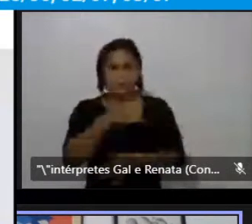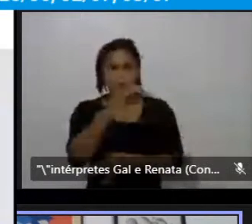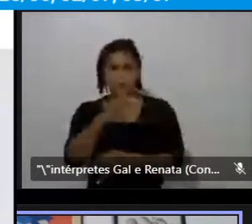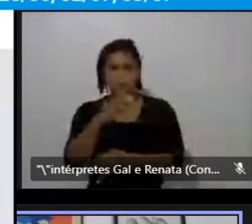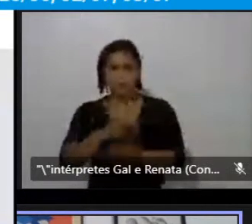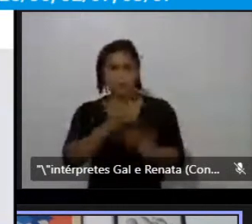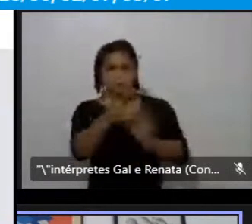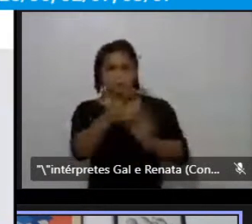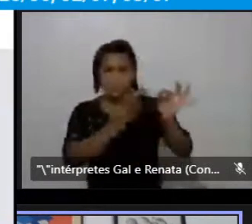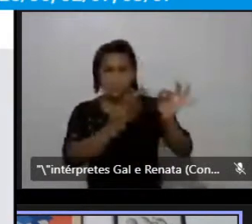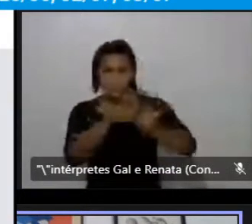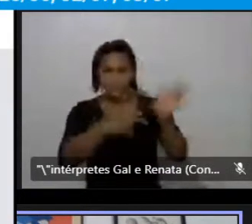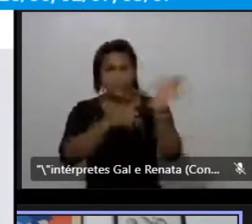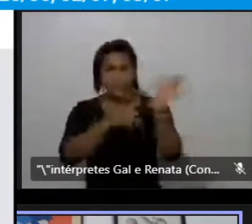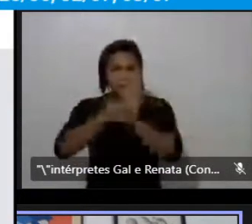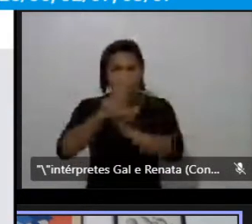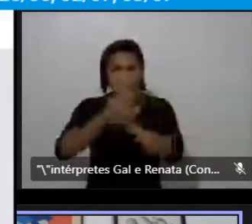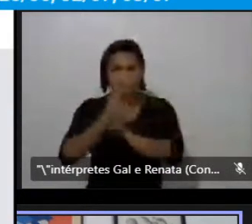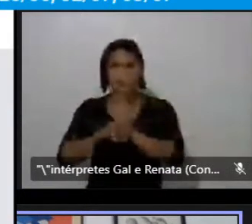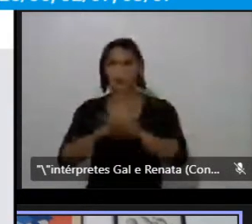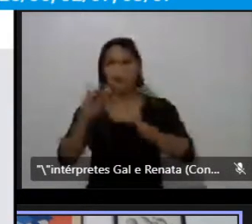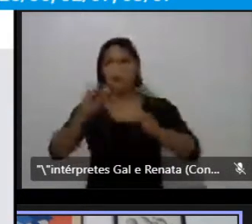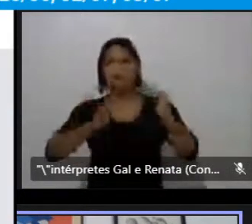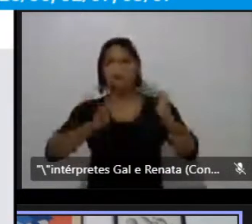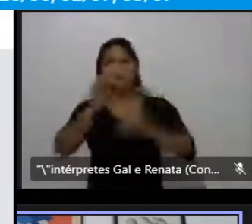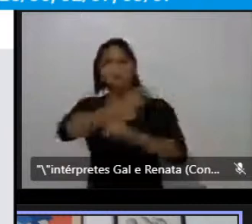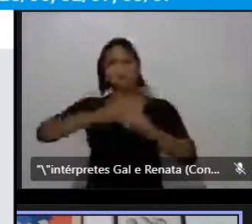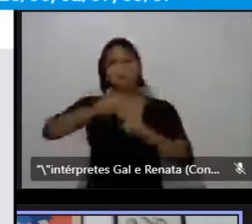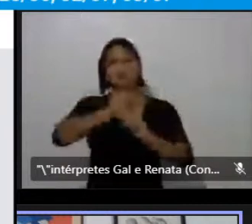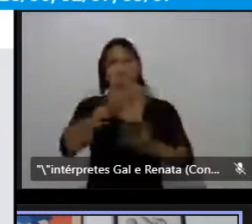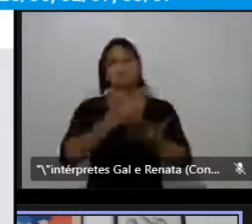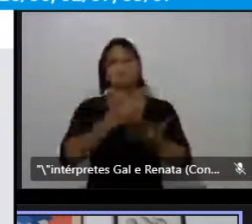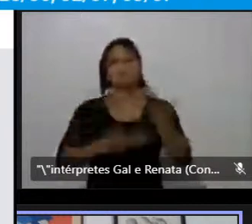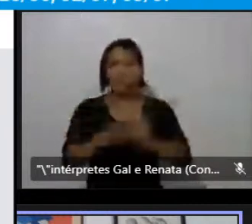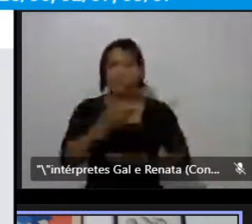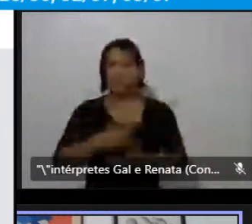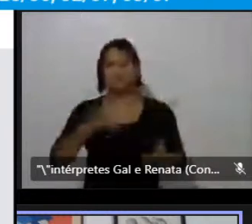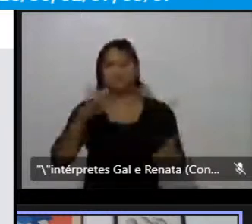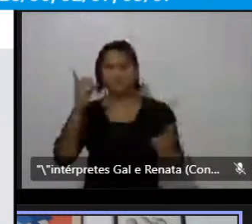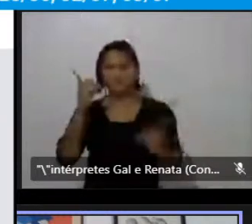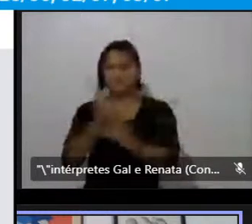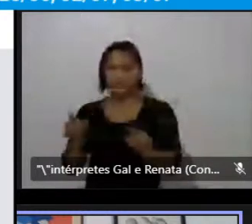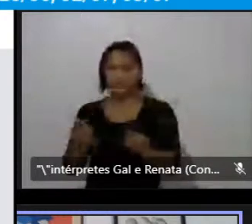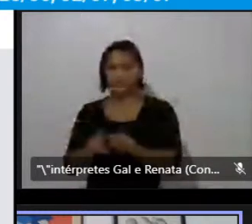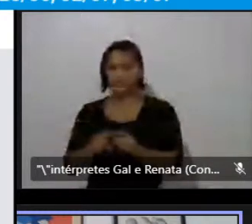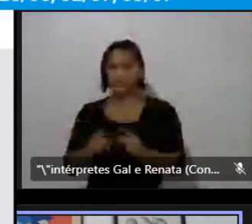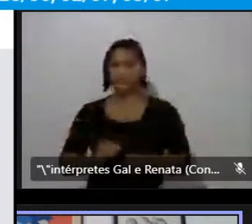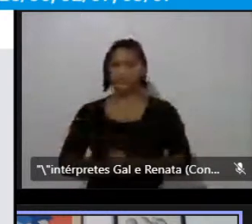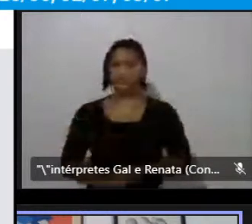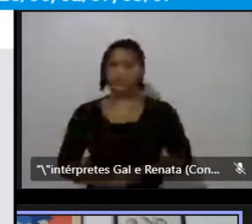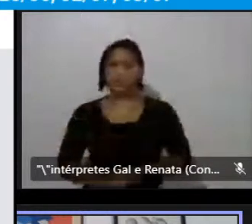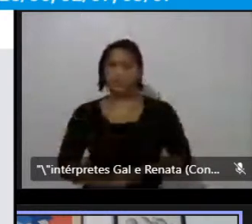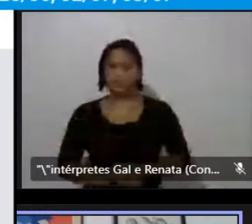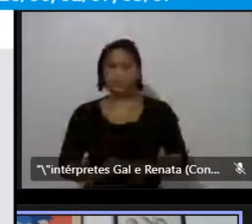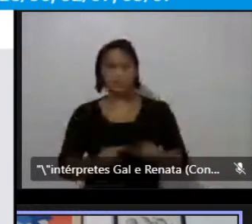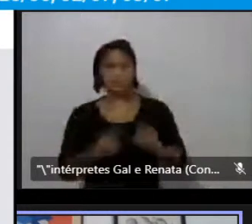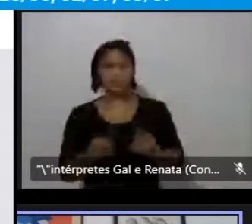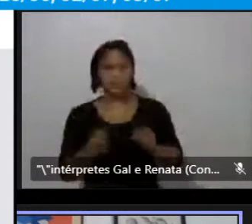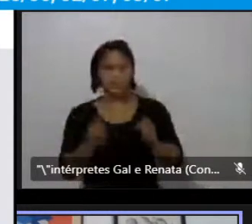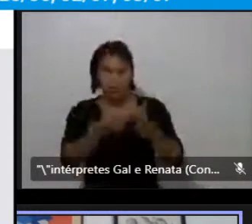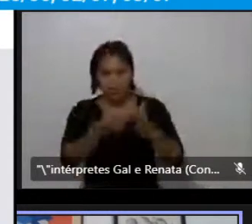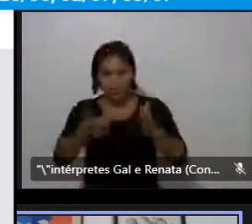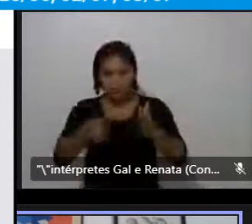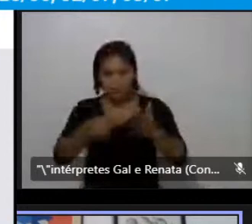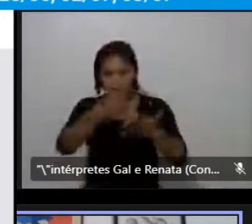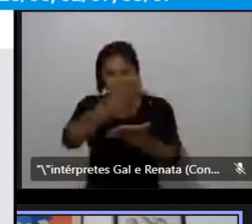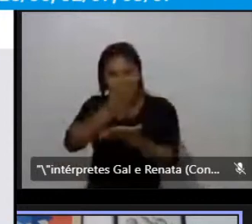né, de análise, né, desses movimentos sociais que participaram desse encontro, né, em 2018. Então, eles separaram, né,